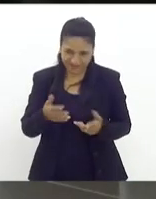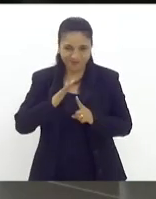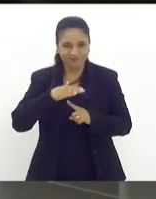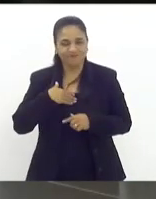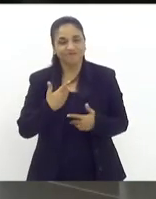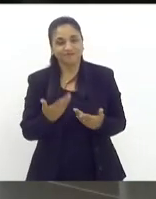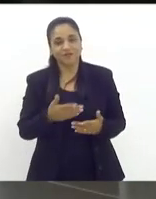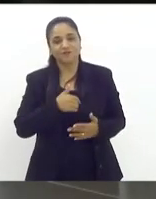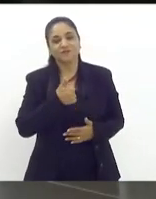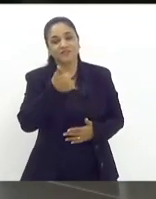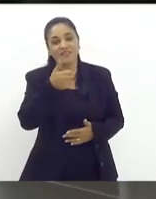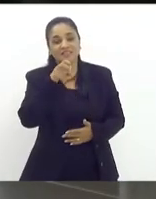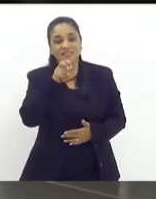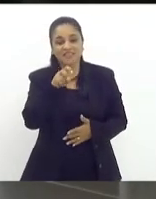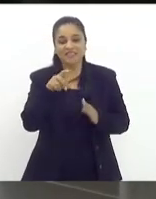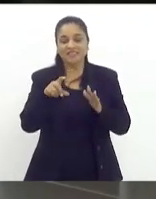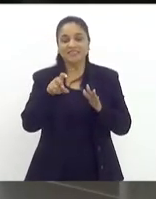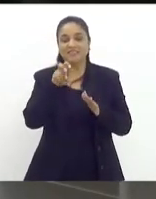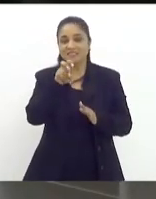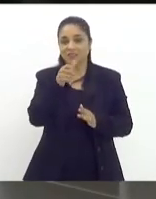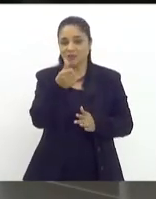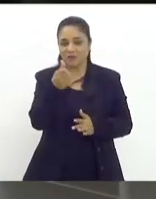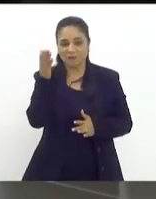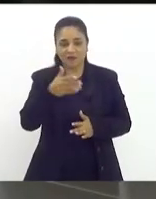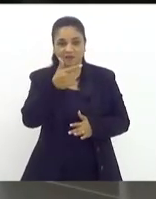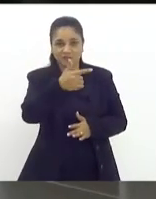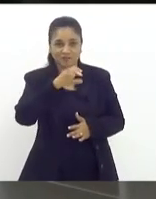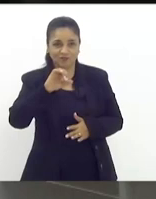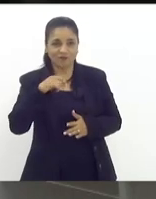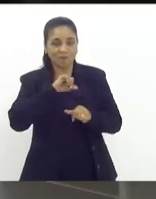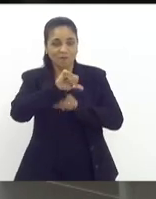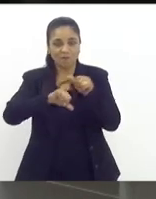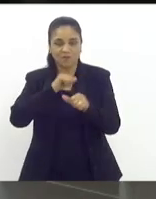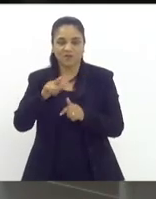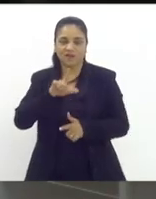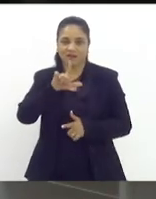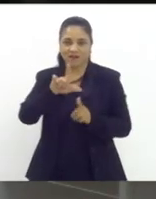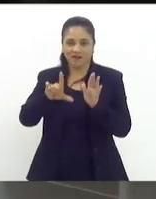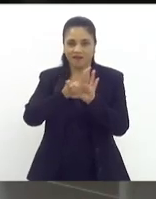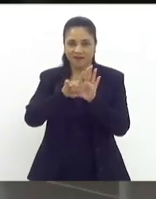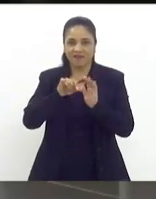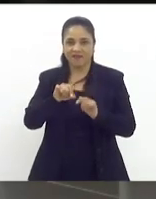de 19, de autoria do deputado Rodrigo Bacelar, que altera a lei 6.400 de 5